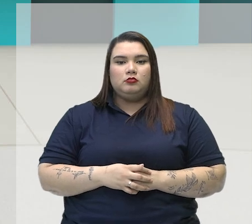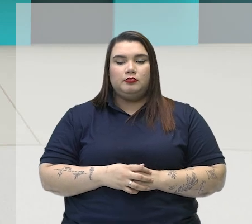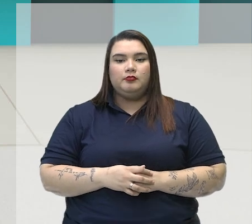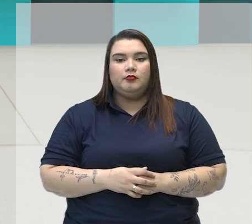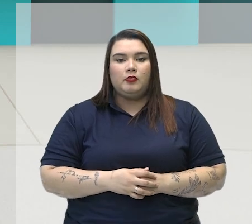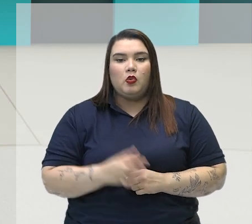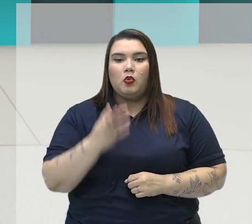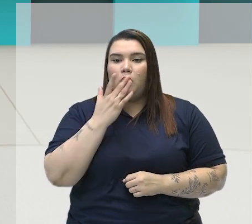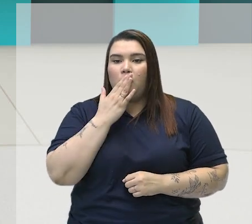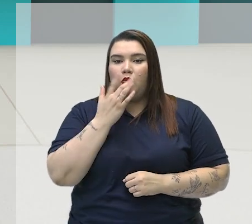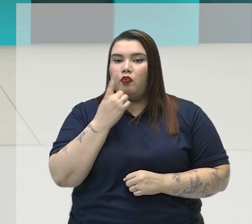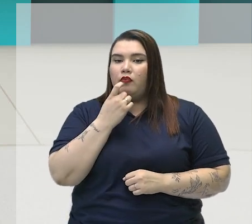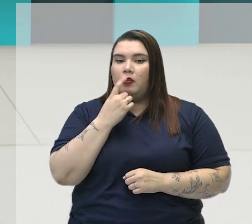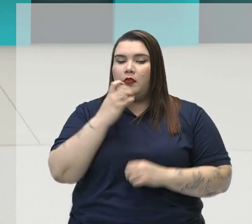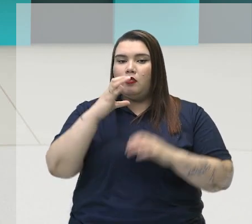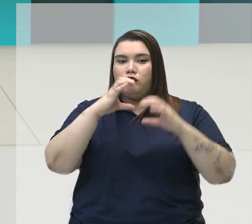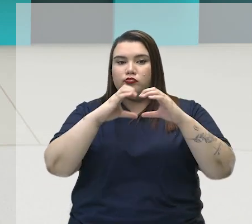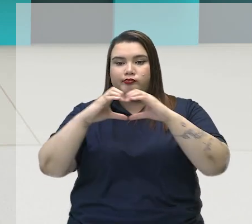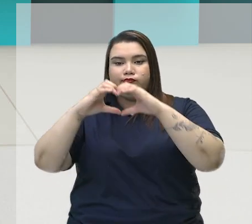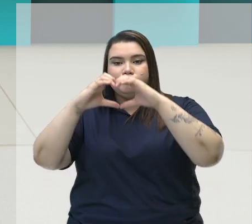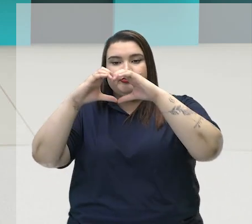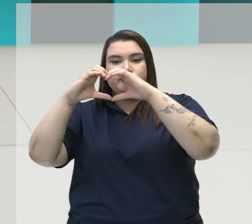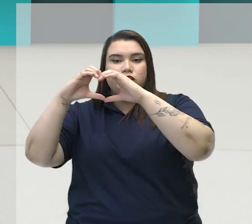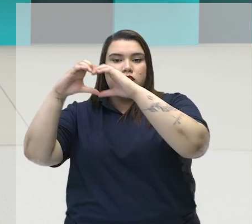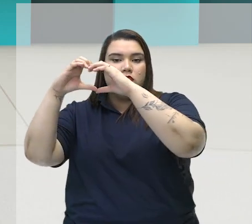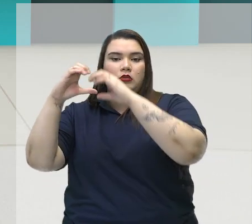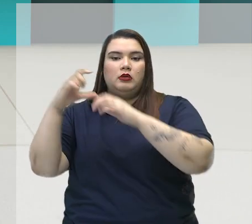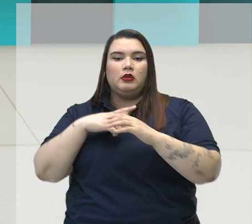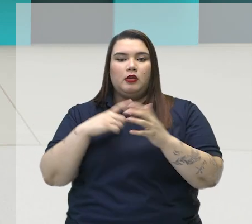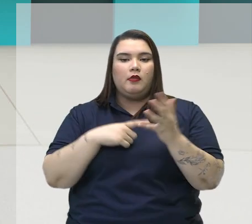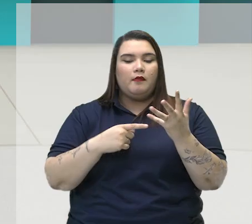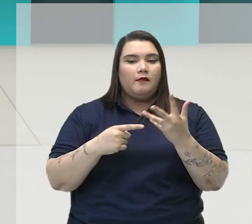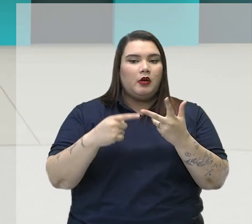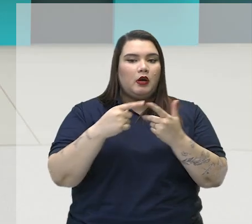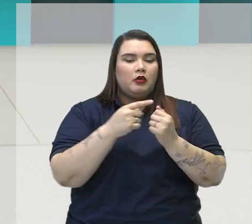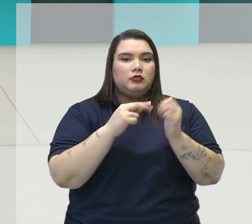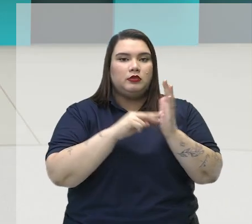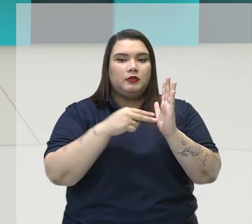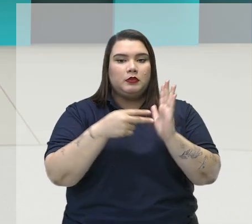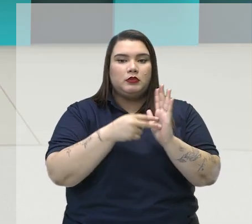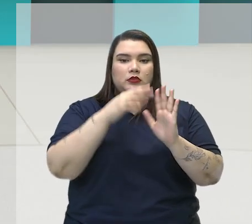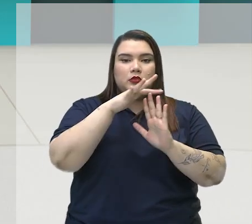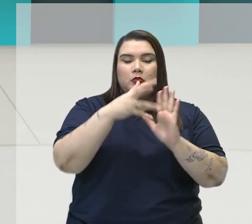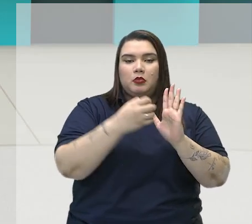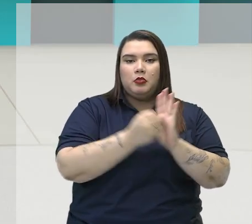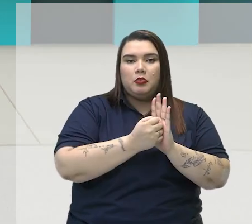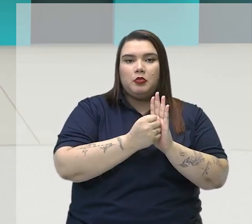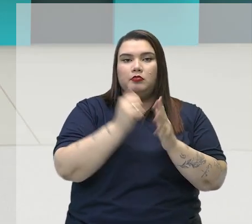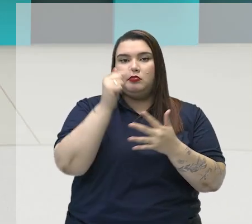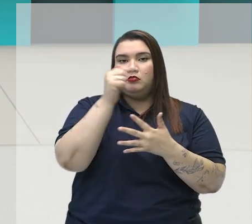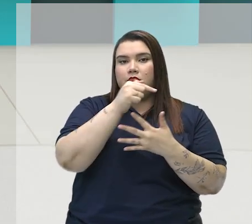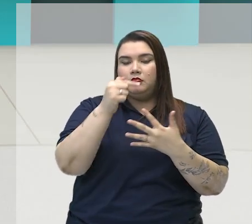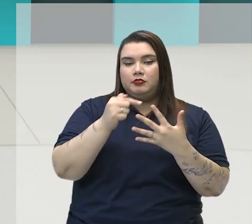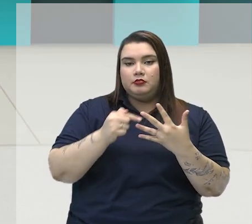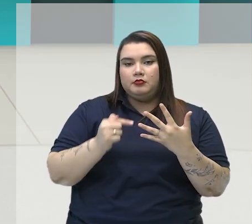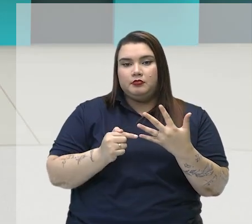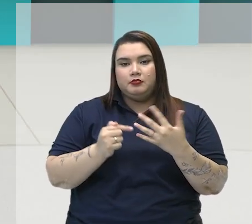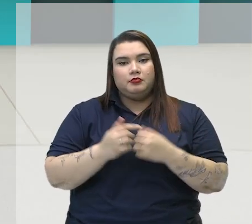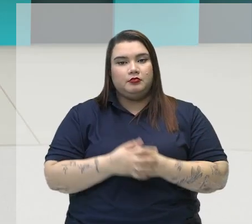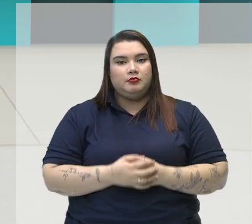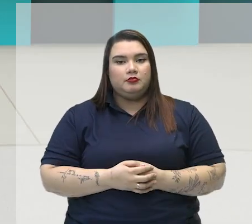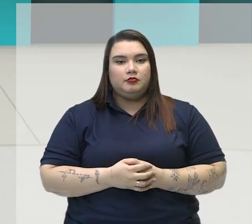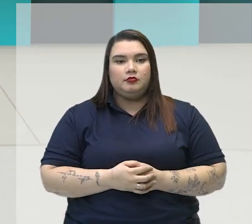um balão vermelho em forma de coração carrega múltiplos significados simbólicos